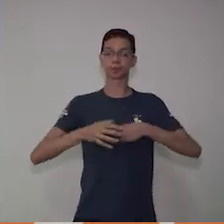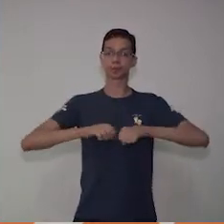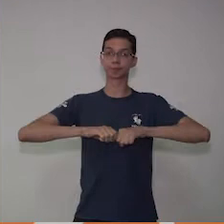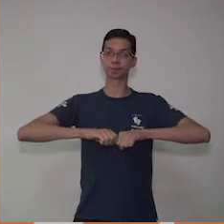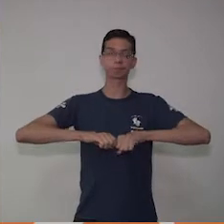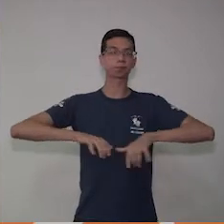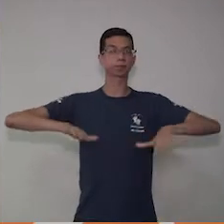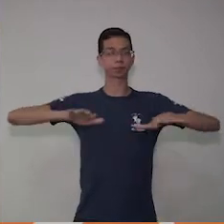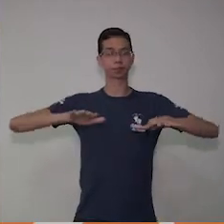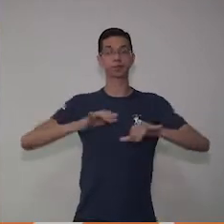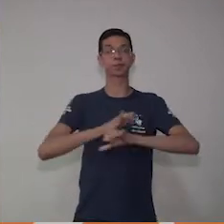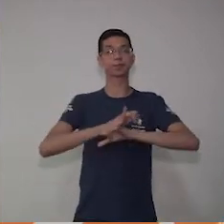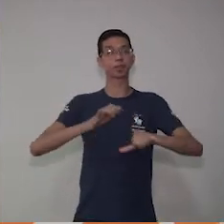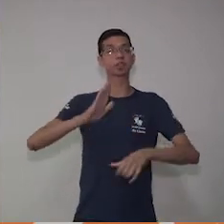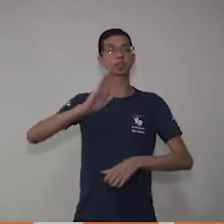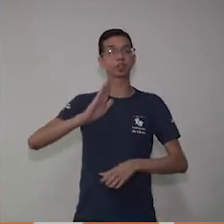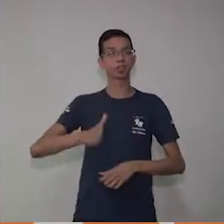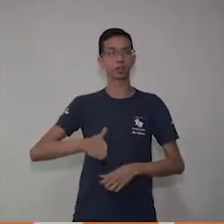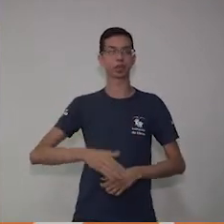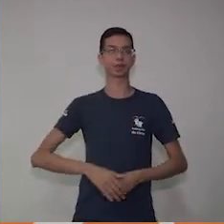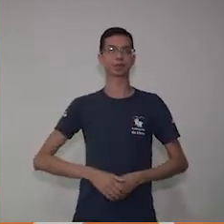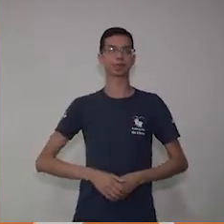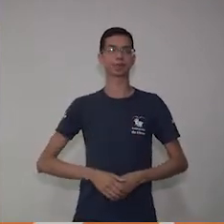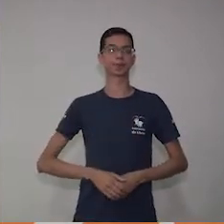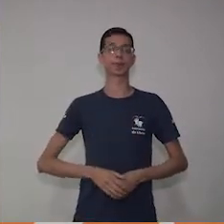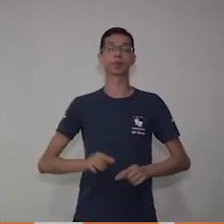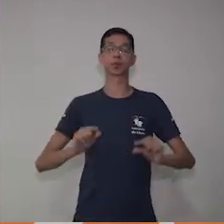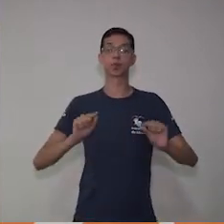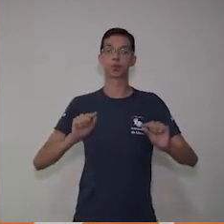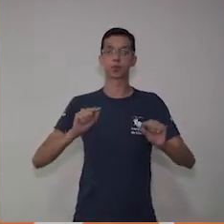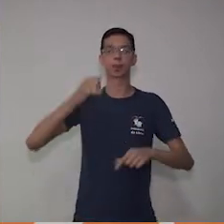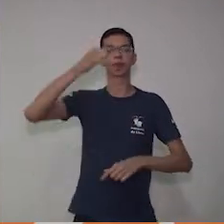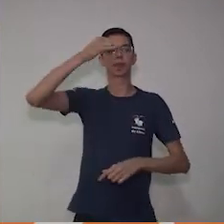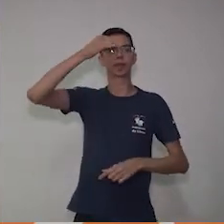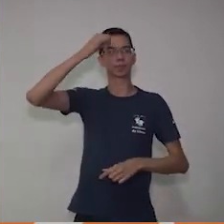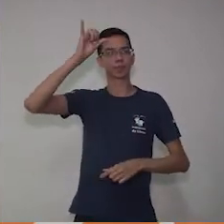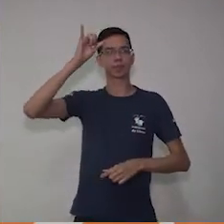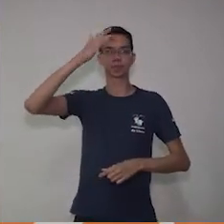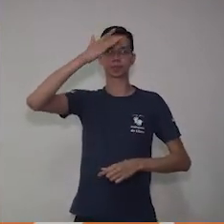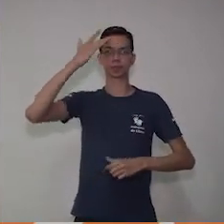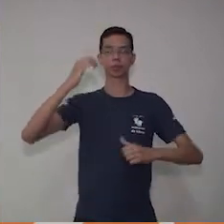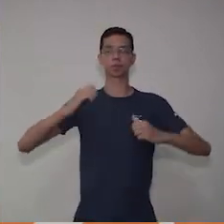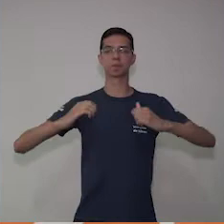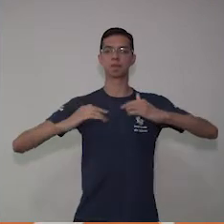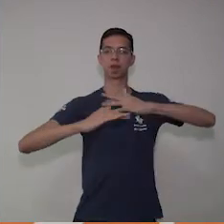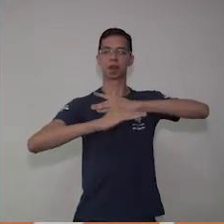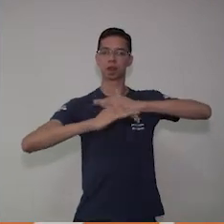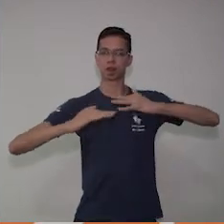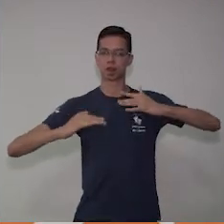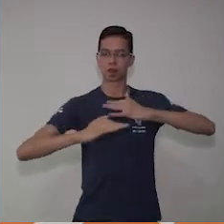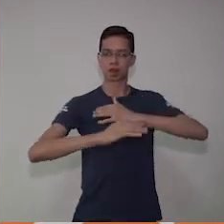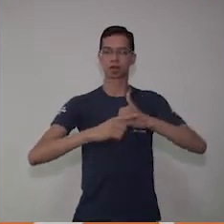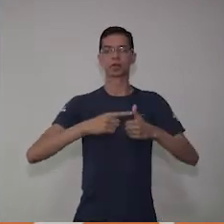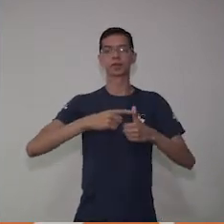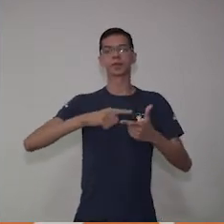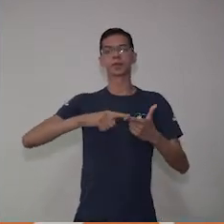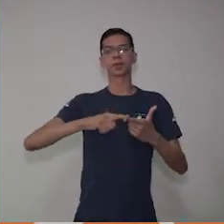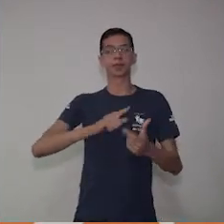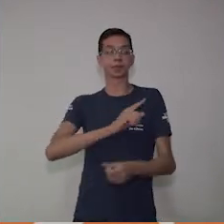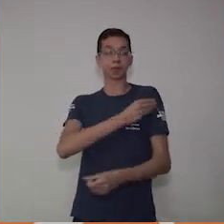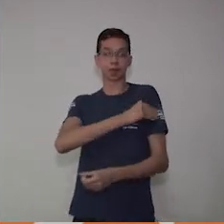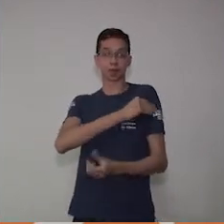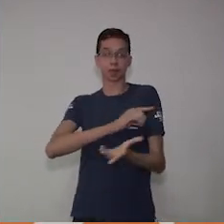passado, de evitar aglomeração, de utilizar álcool gel, de utilizar a máscara, enfim, os cuidados